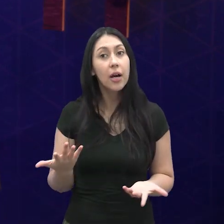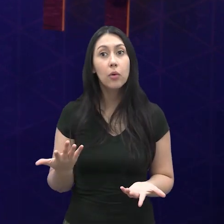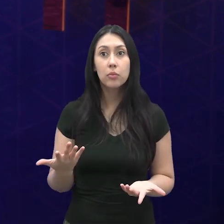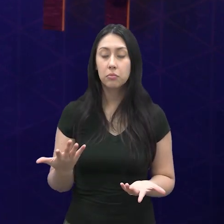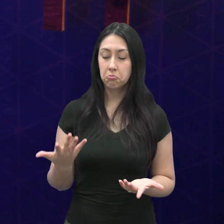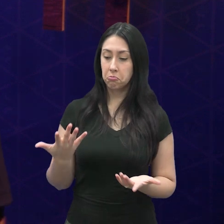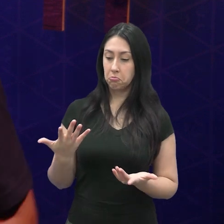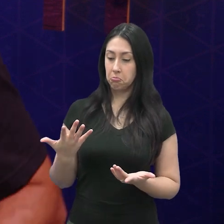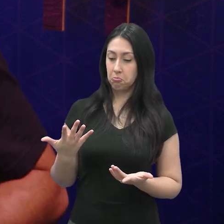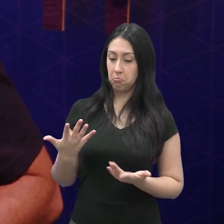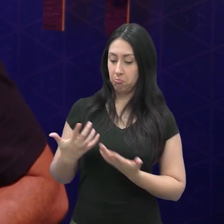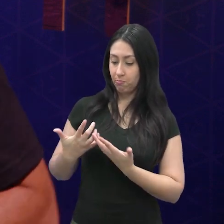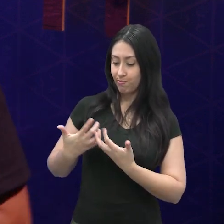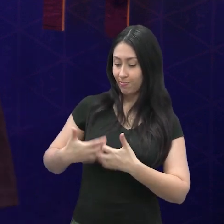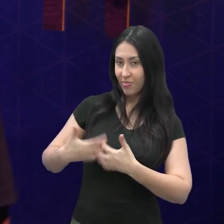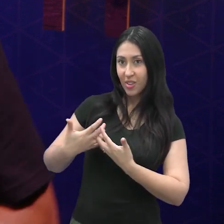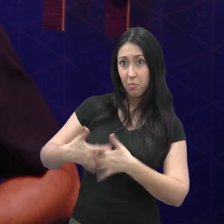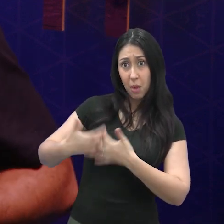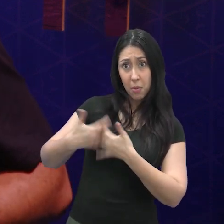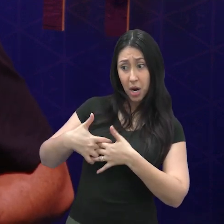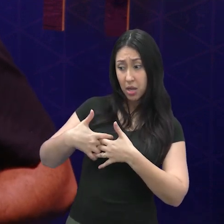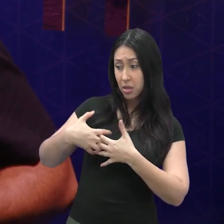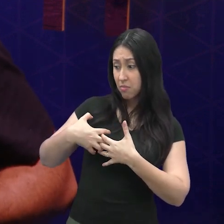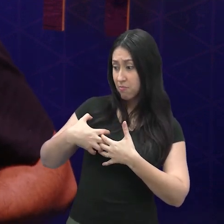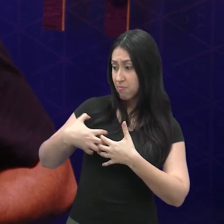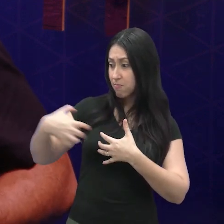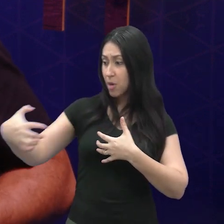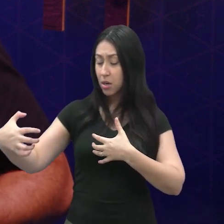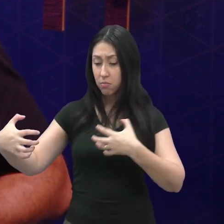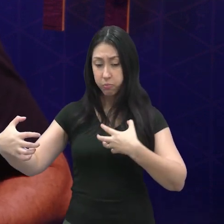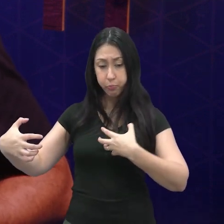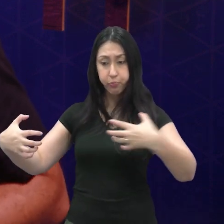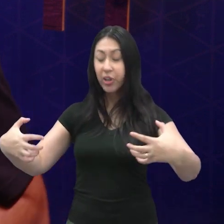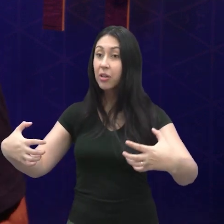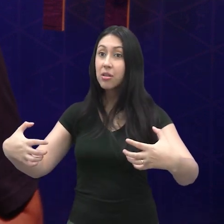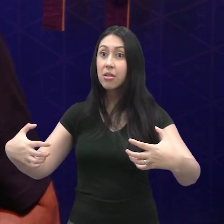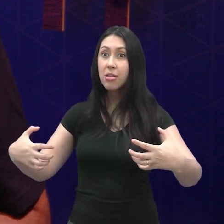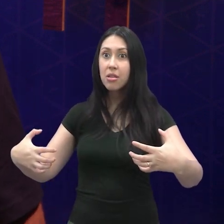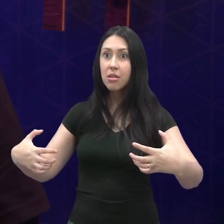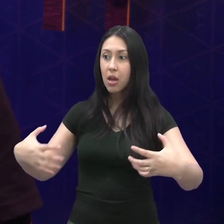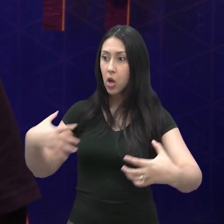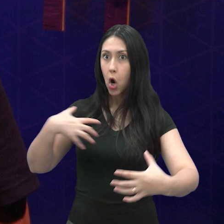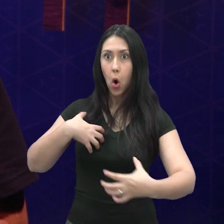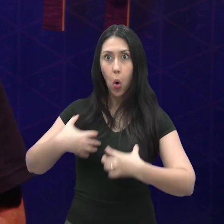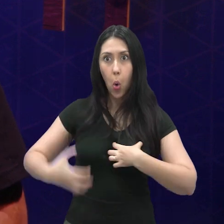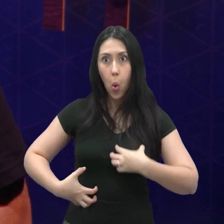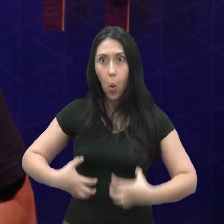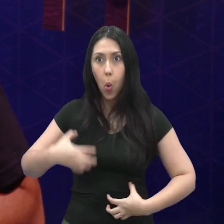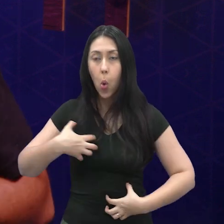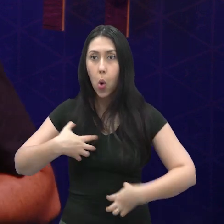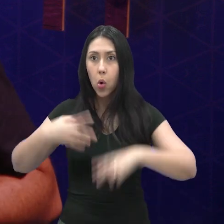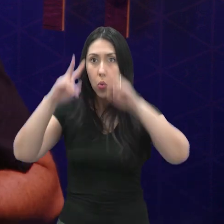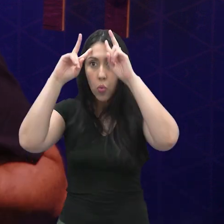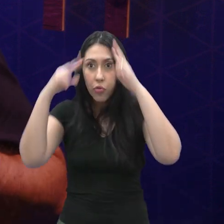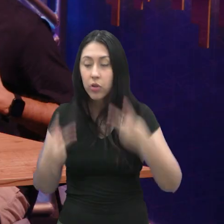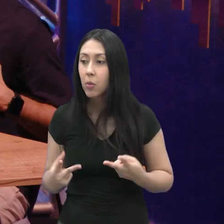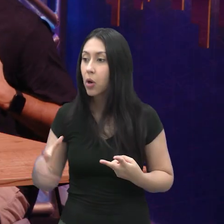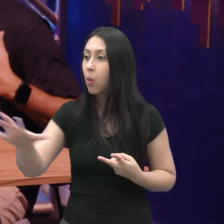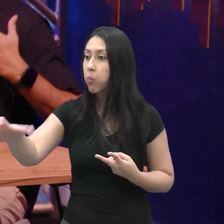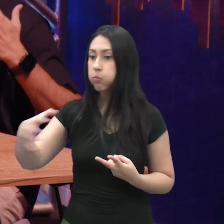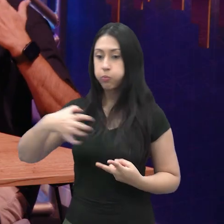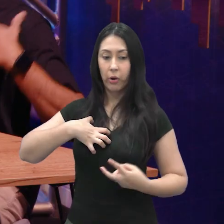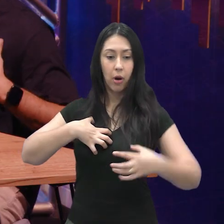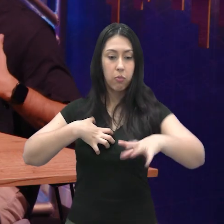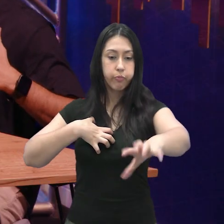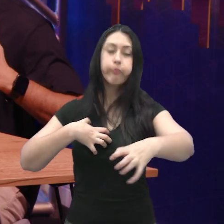ele vai substituindo as partes biônicas dele por órgãos, né, por coisas vivas.